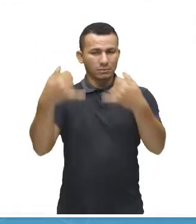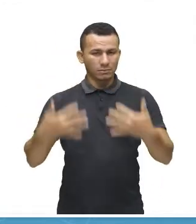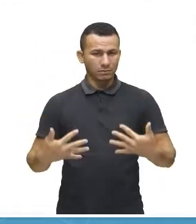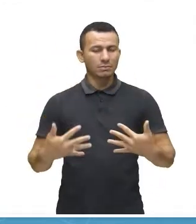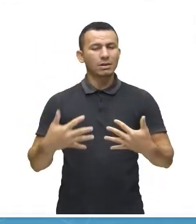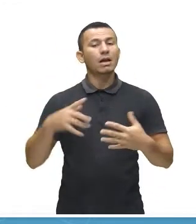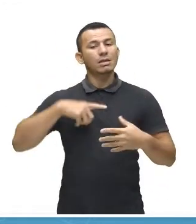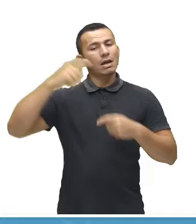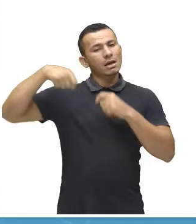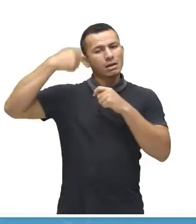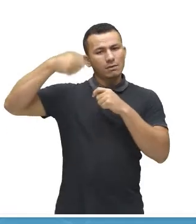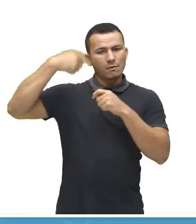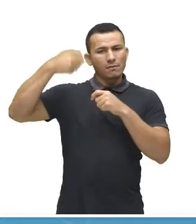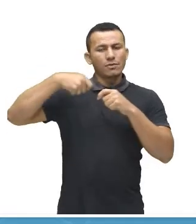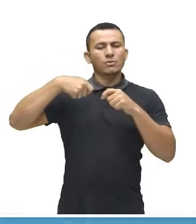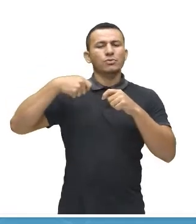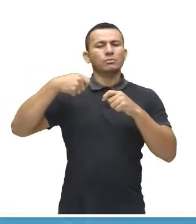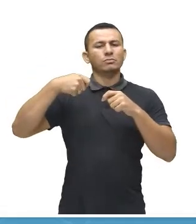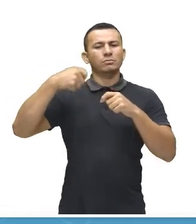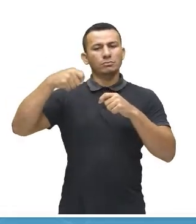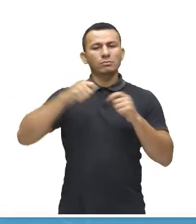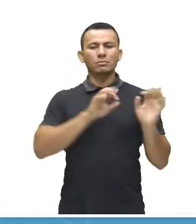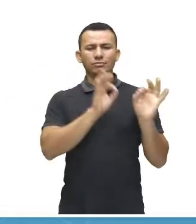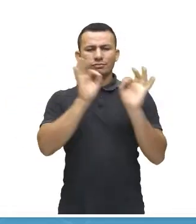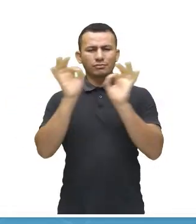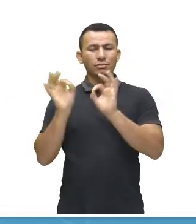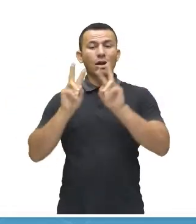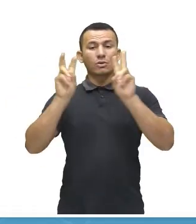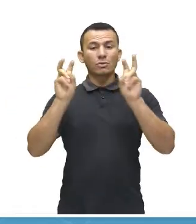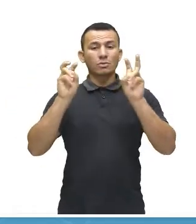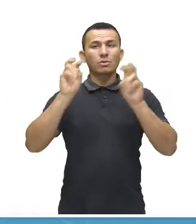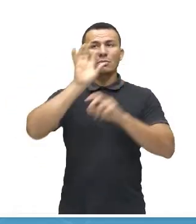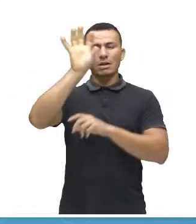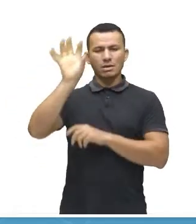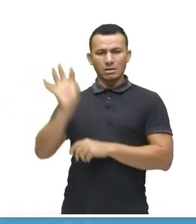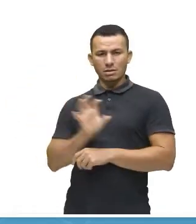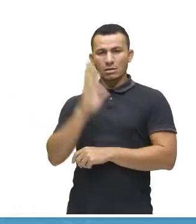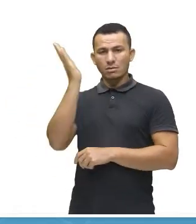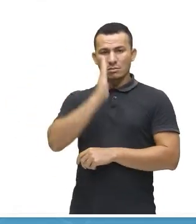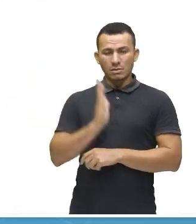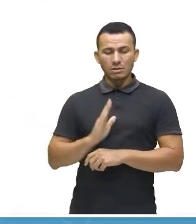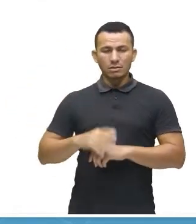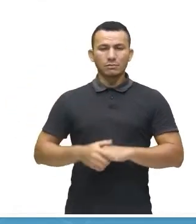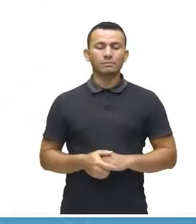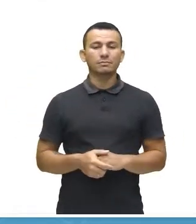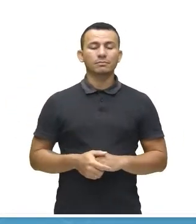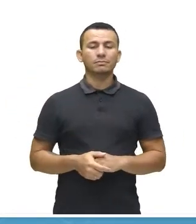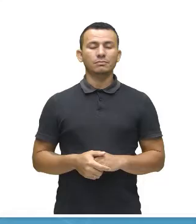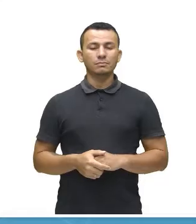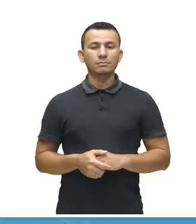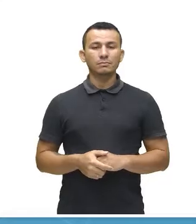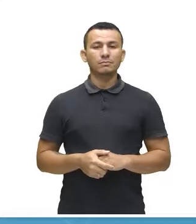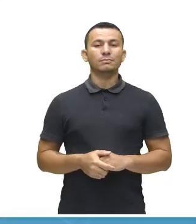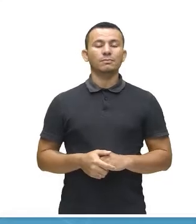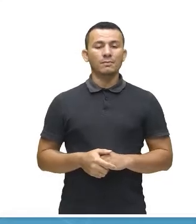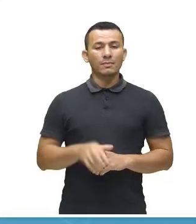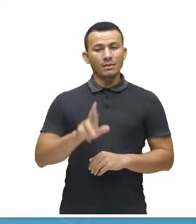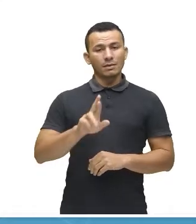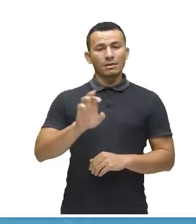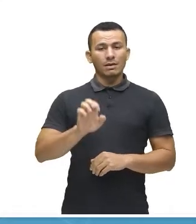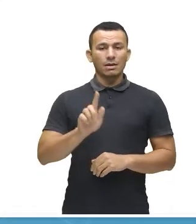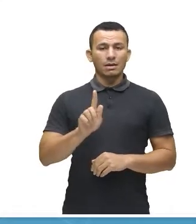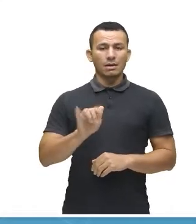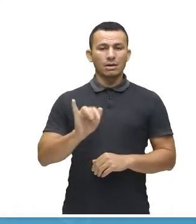um vídeo, tá bom? Sobre essas regiões brasileiras. E regionalização já vai ser o quê? A divisão de um país